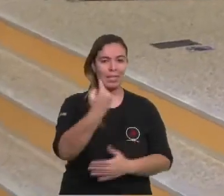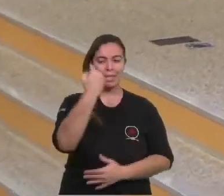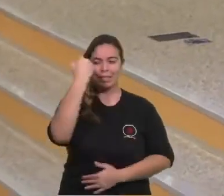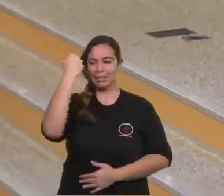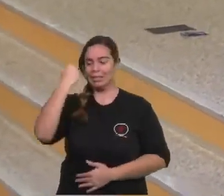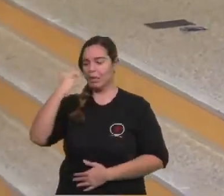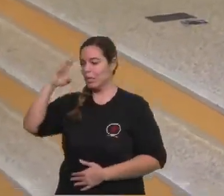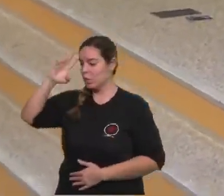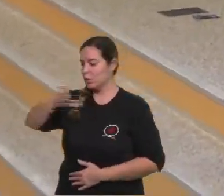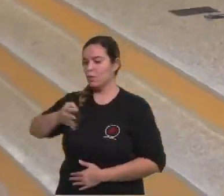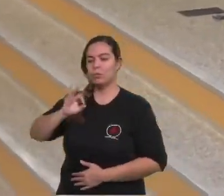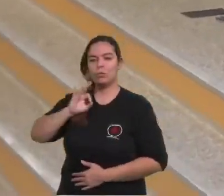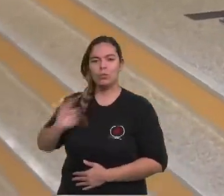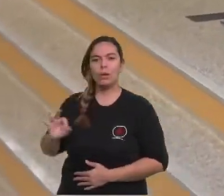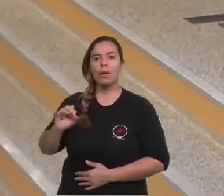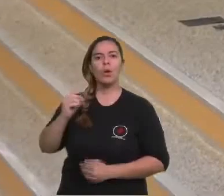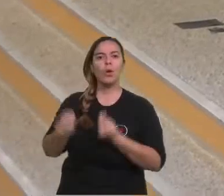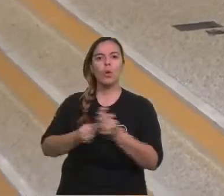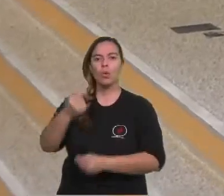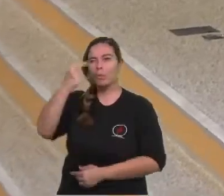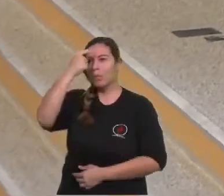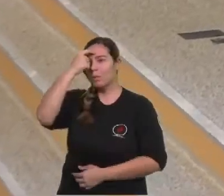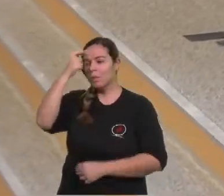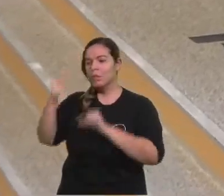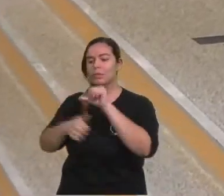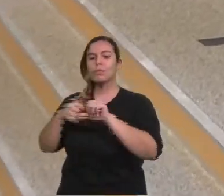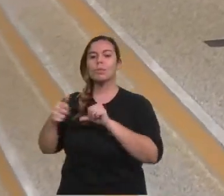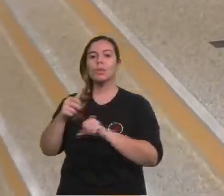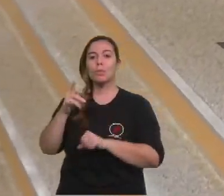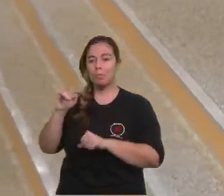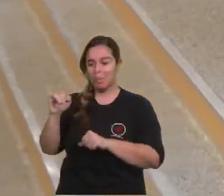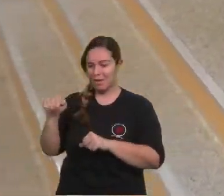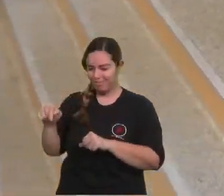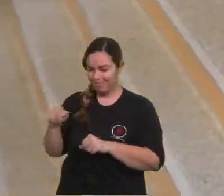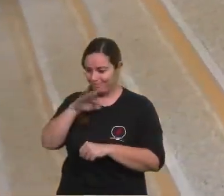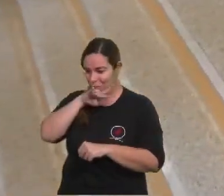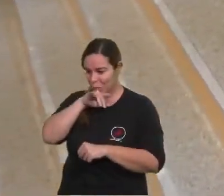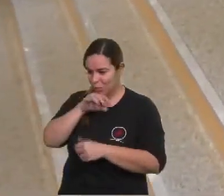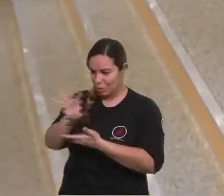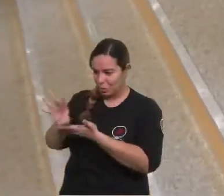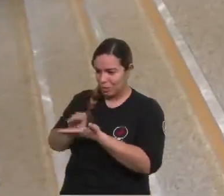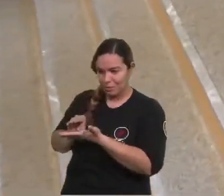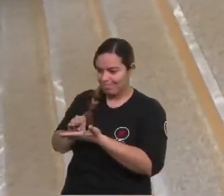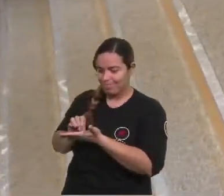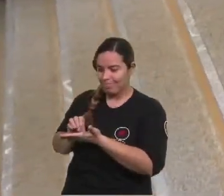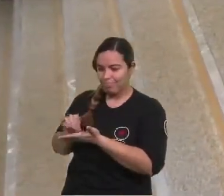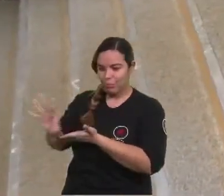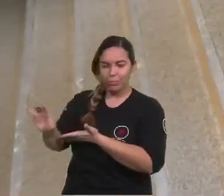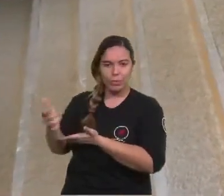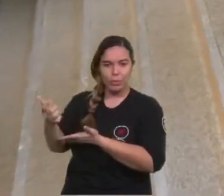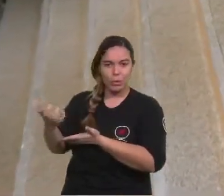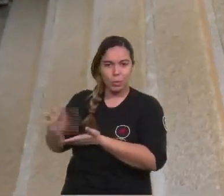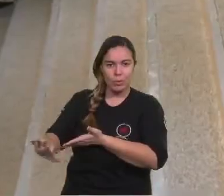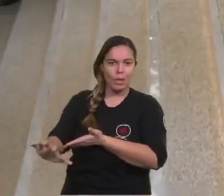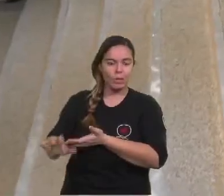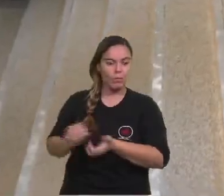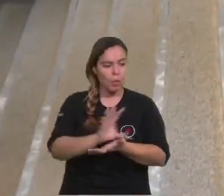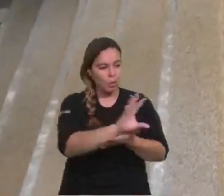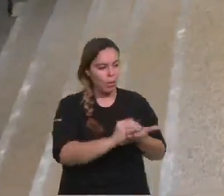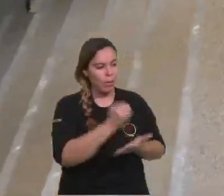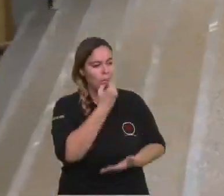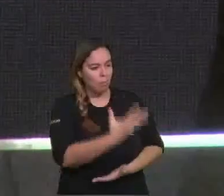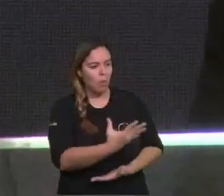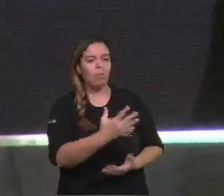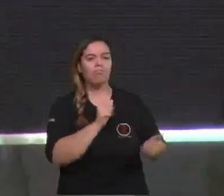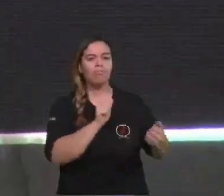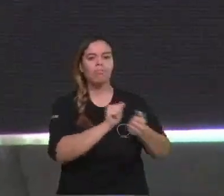atrás, mudando sua mente. O pai dele era ruim. Ele foi pegar exemplo em alguém que era bom, porque exemplo ruim e bom você vai ter